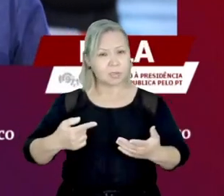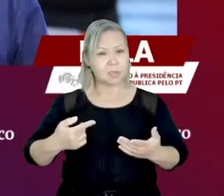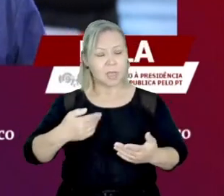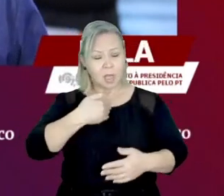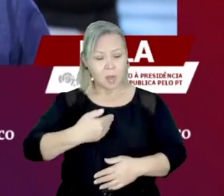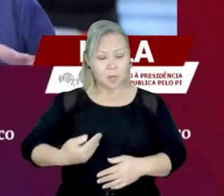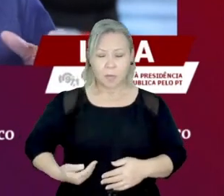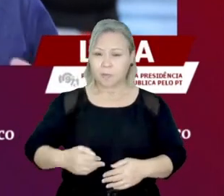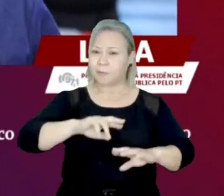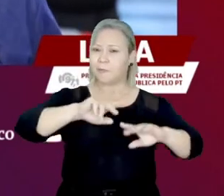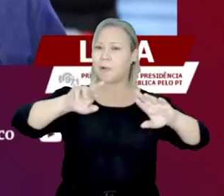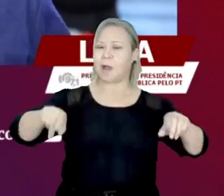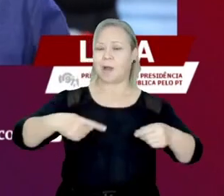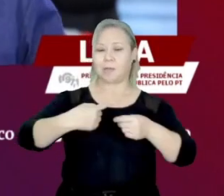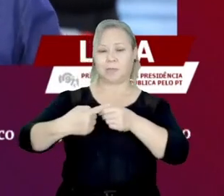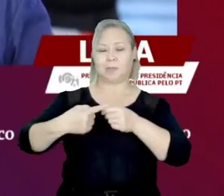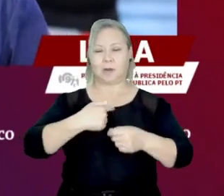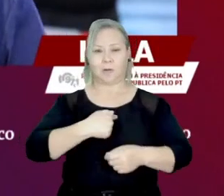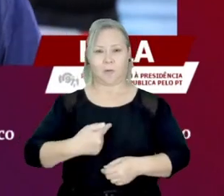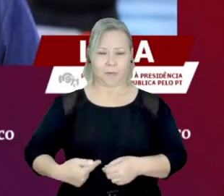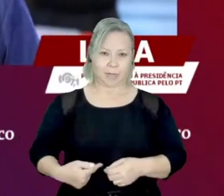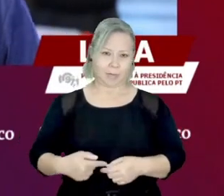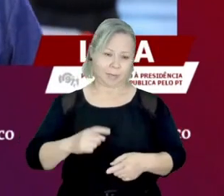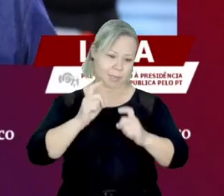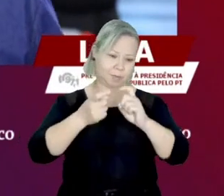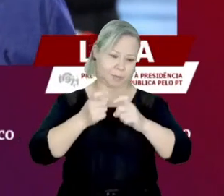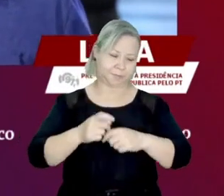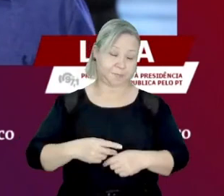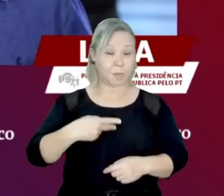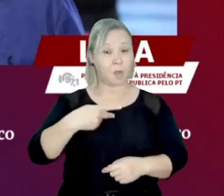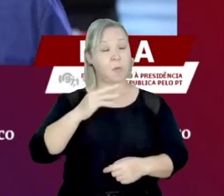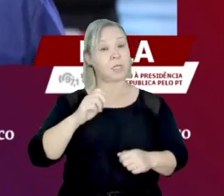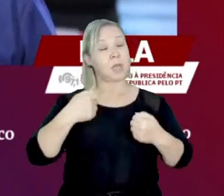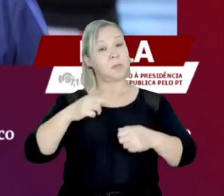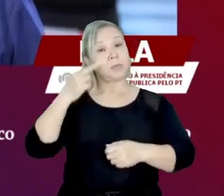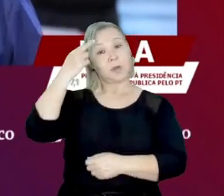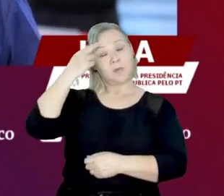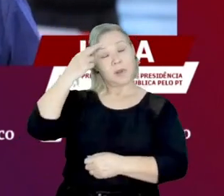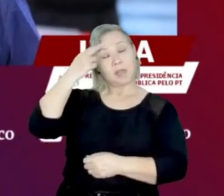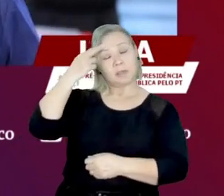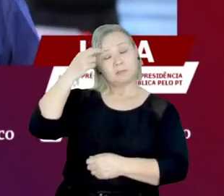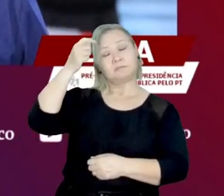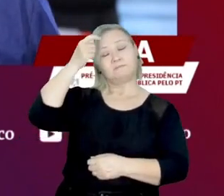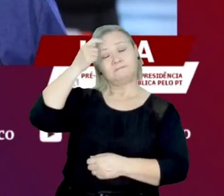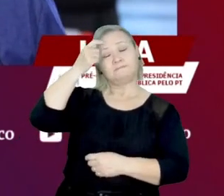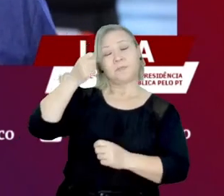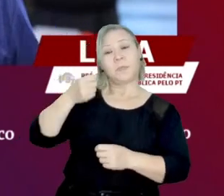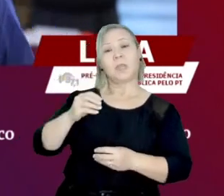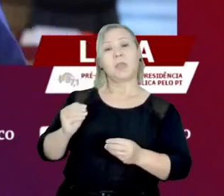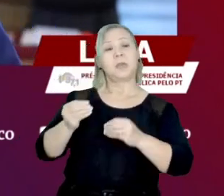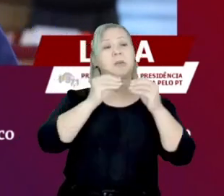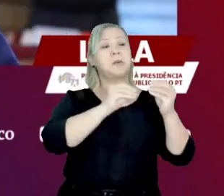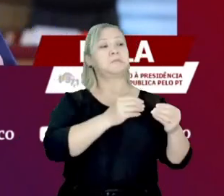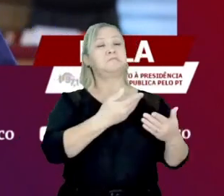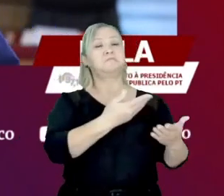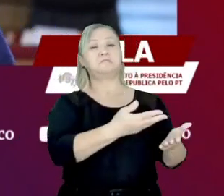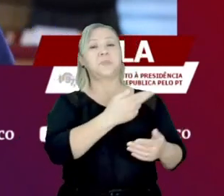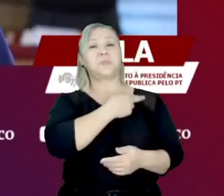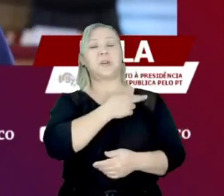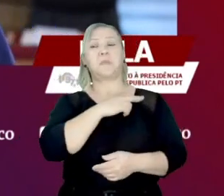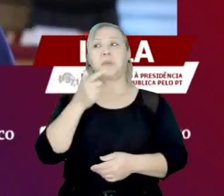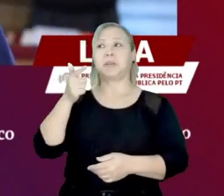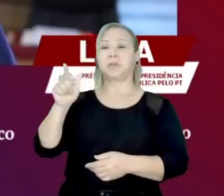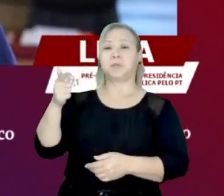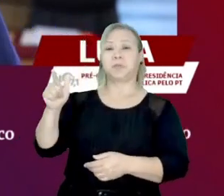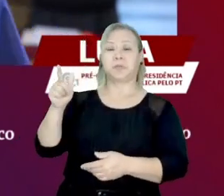que sentar os nossos prefeitos, os nossos ex-prefeitos, os nossos dirigentes e pensar, bom, o que que aconteceu que nós perdemos a